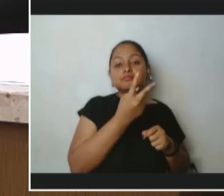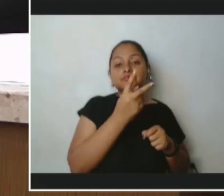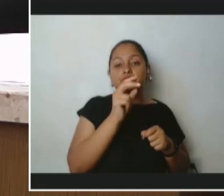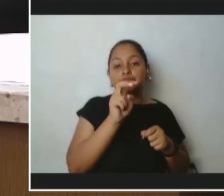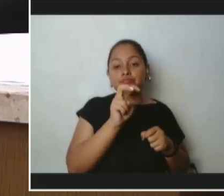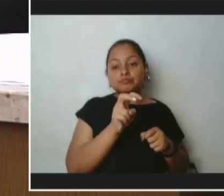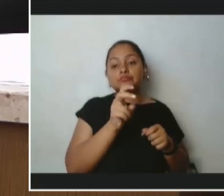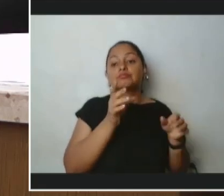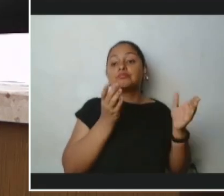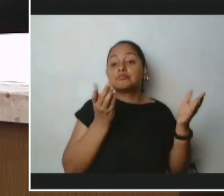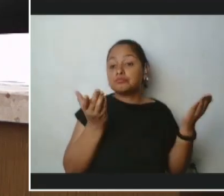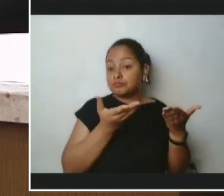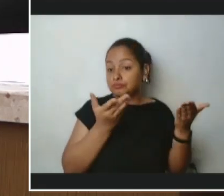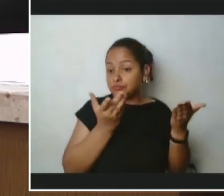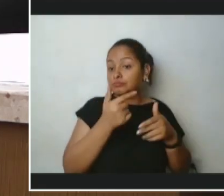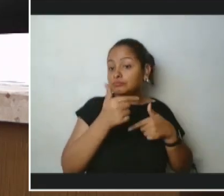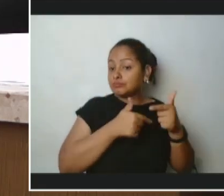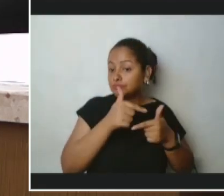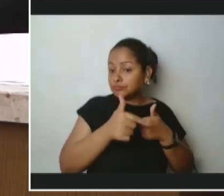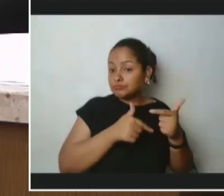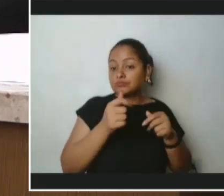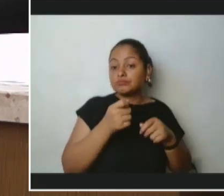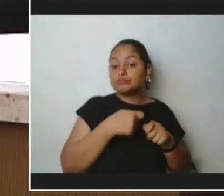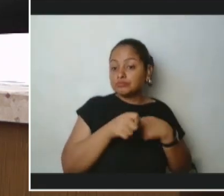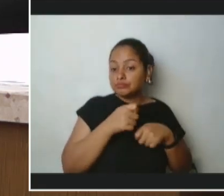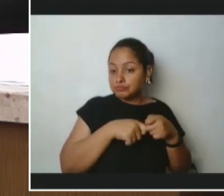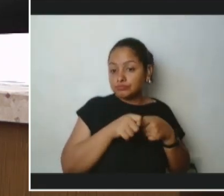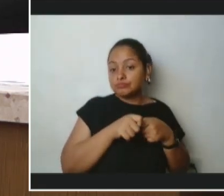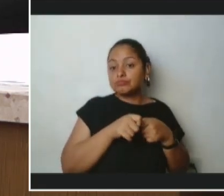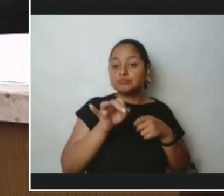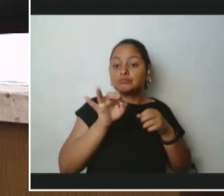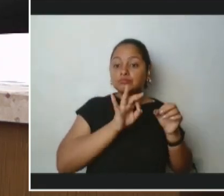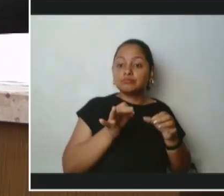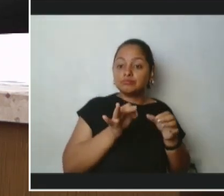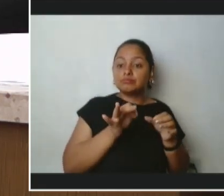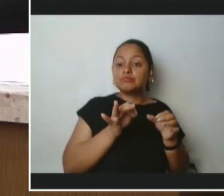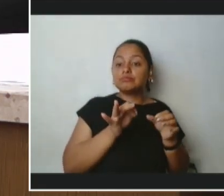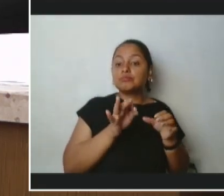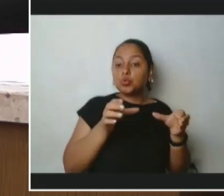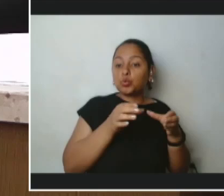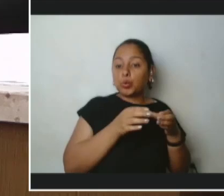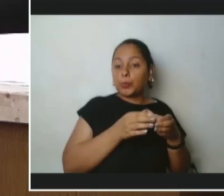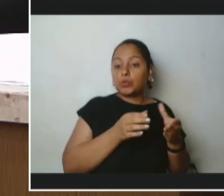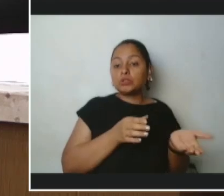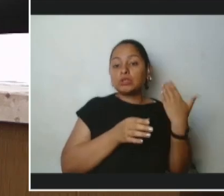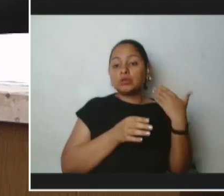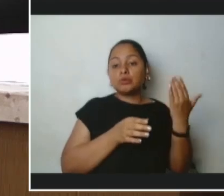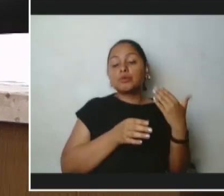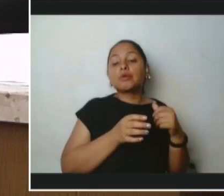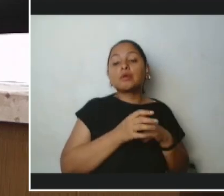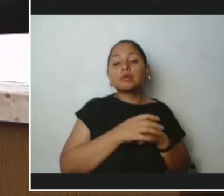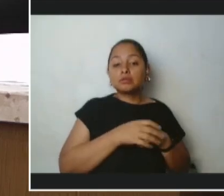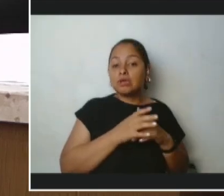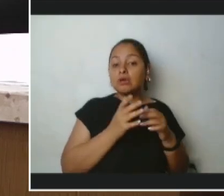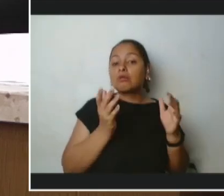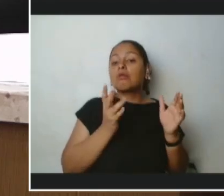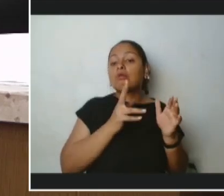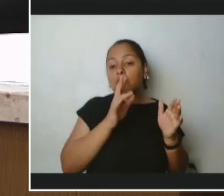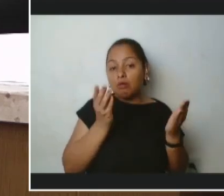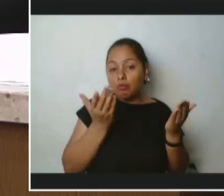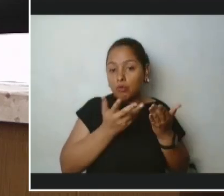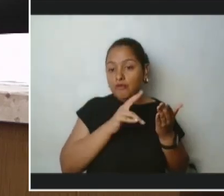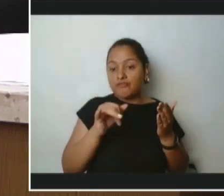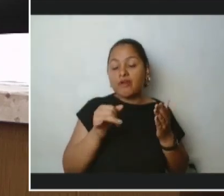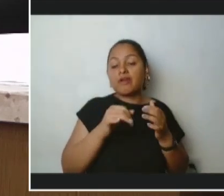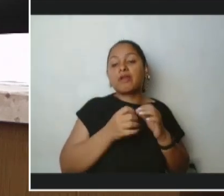pela gestão anterior. Da mesma forma, vai ser elaborado o plano plurianual de 2026 a 29. Então, o